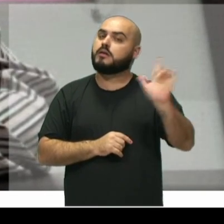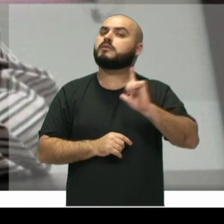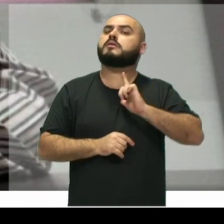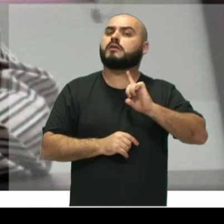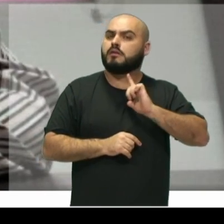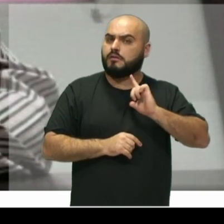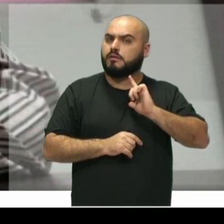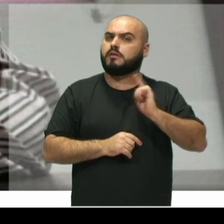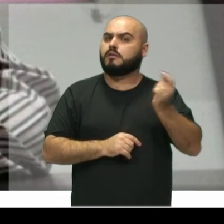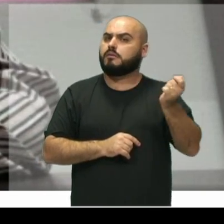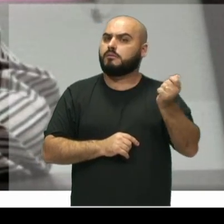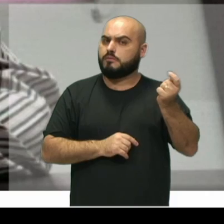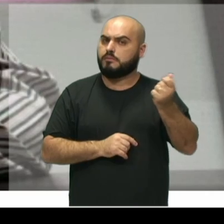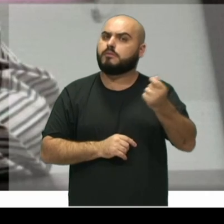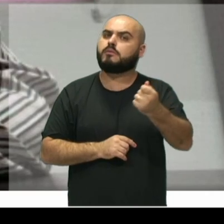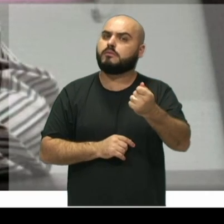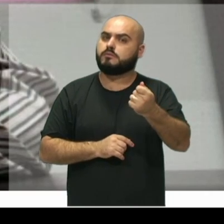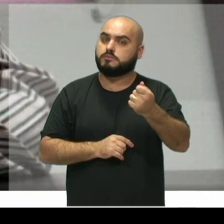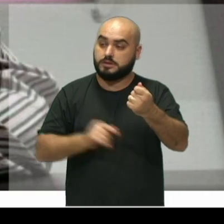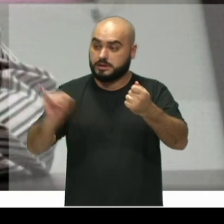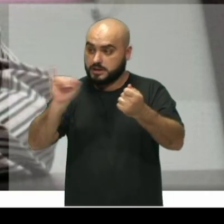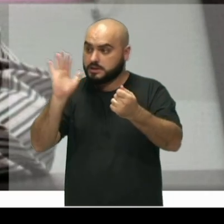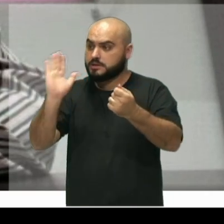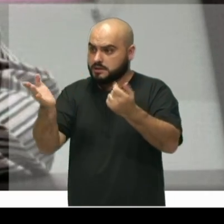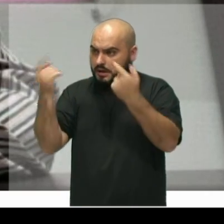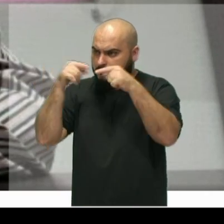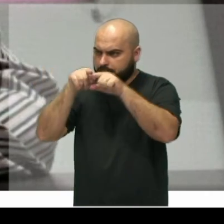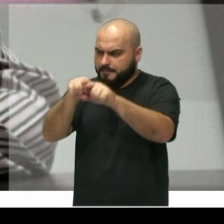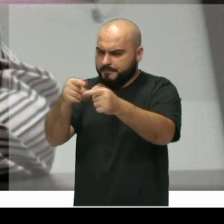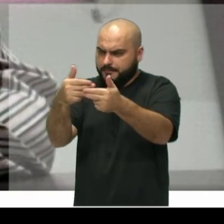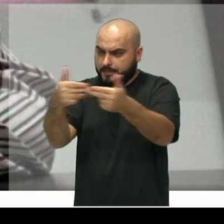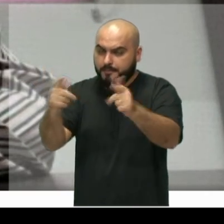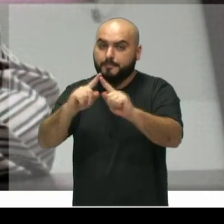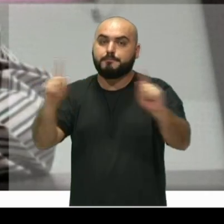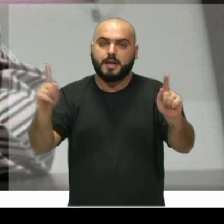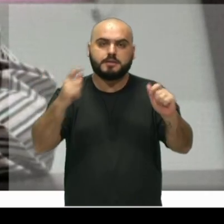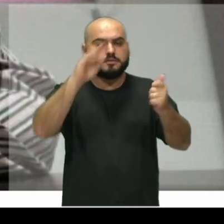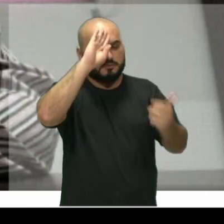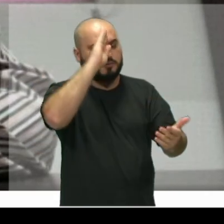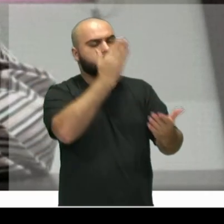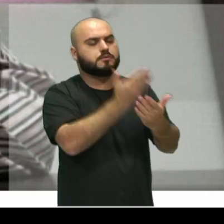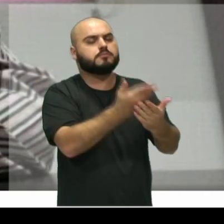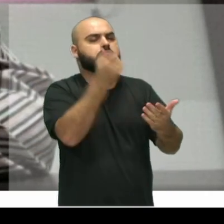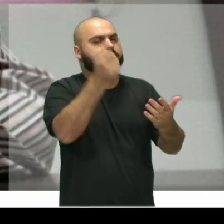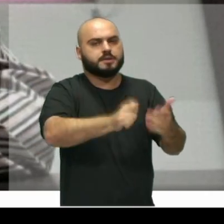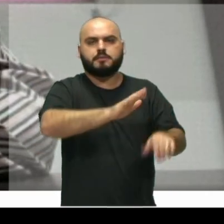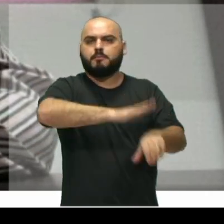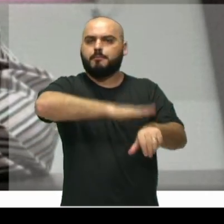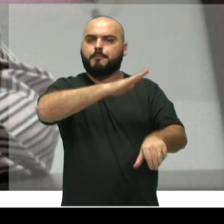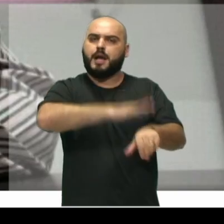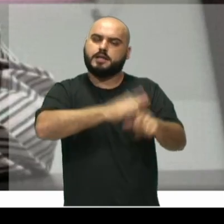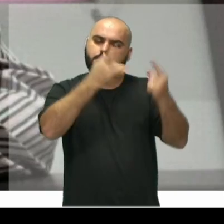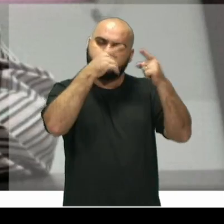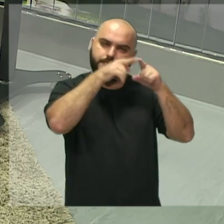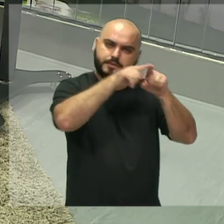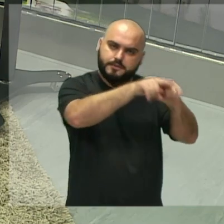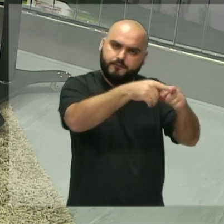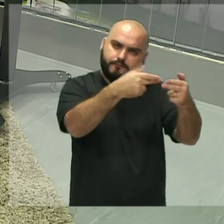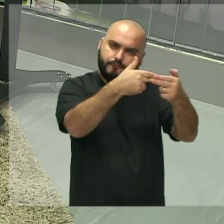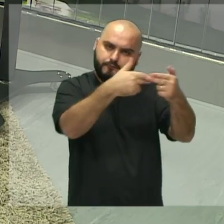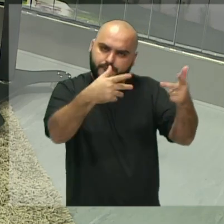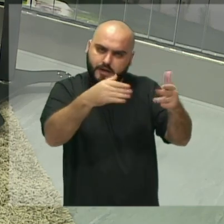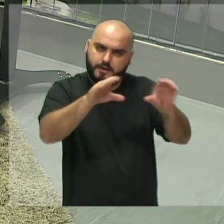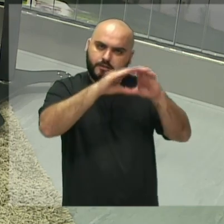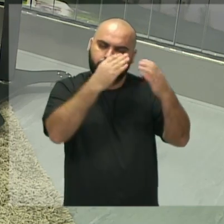tem um grau de parcerias, mas acredito que devemos avançar muito mais para trabalhar também nessa